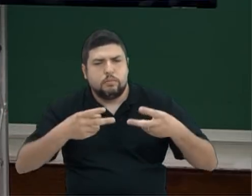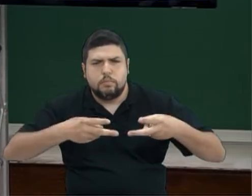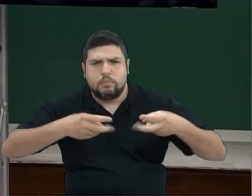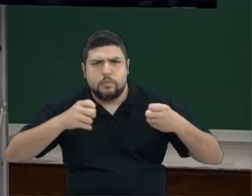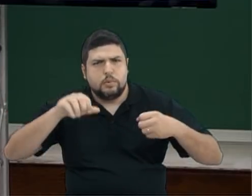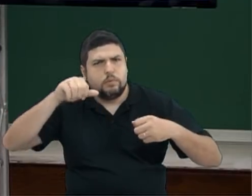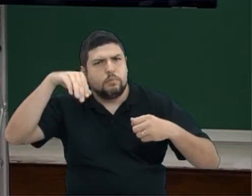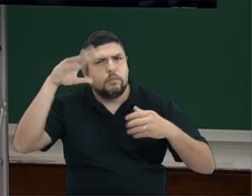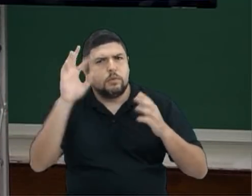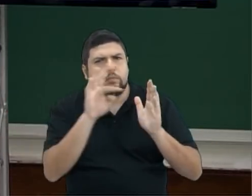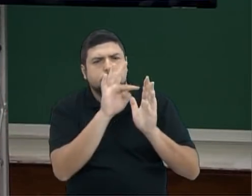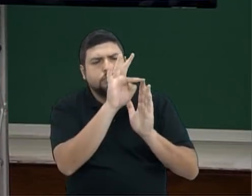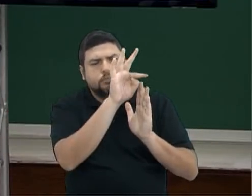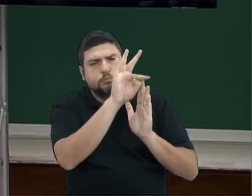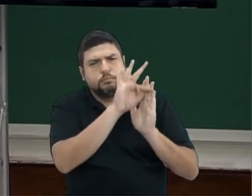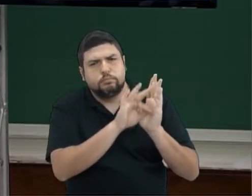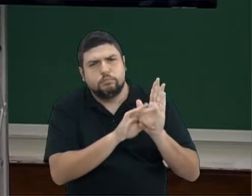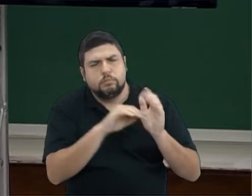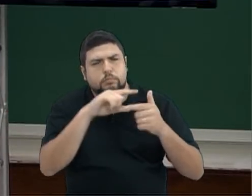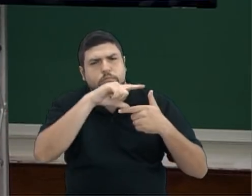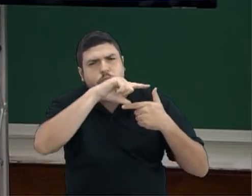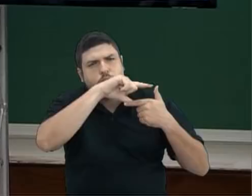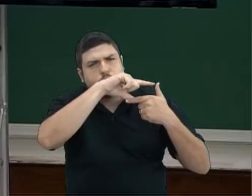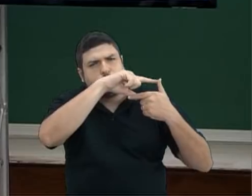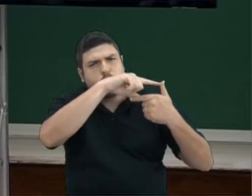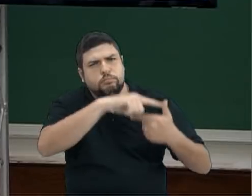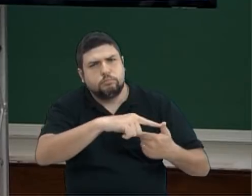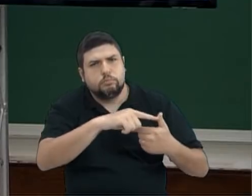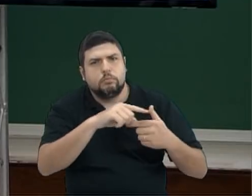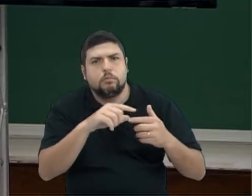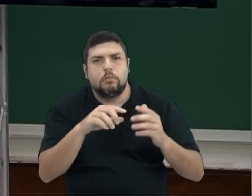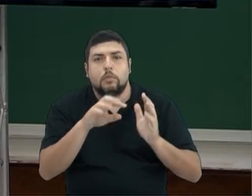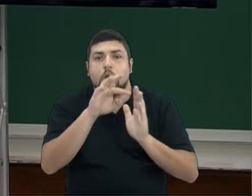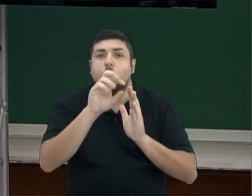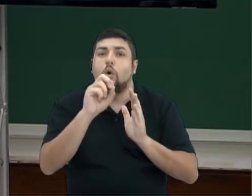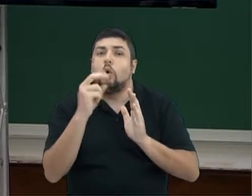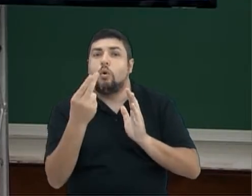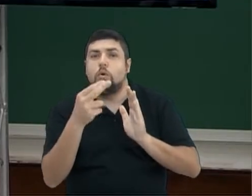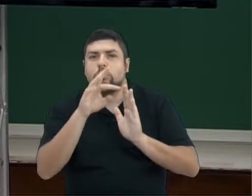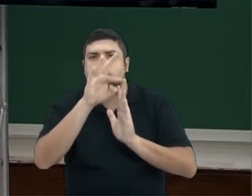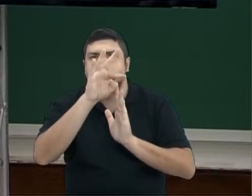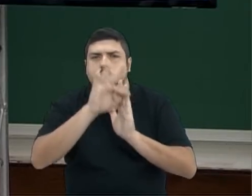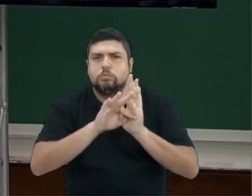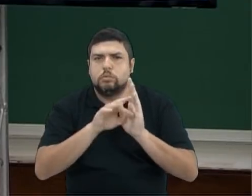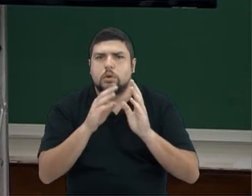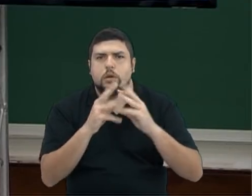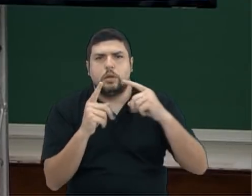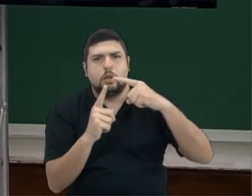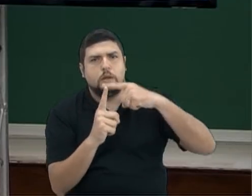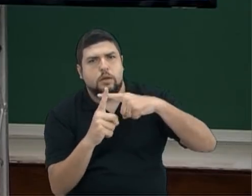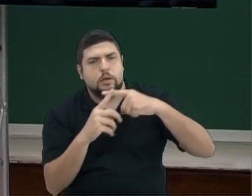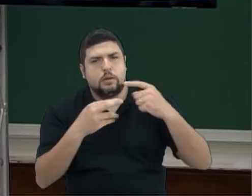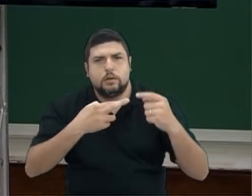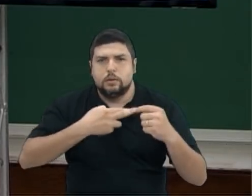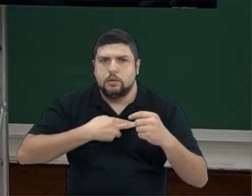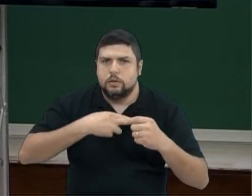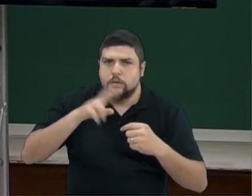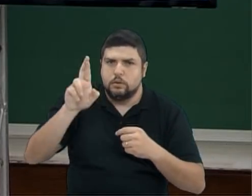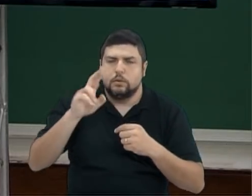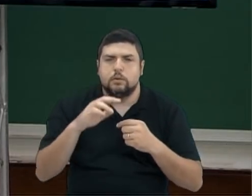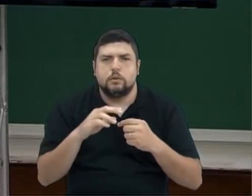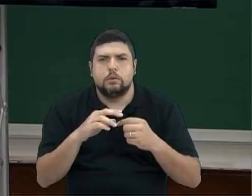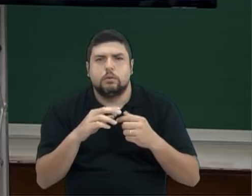mais tradicionais, textos religiosos que mantêm uma tradição de uma língua mais